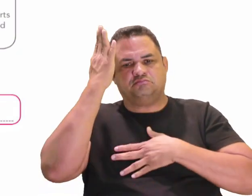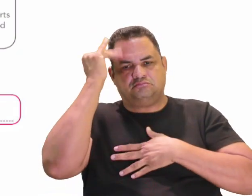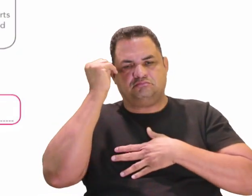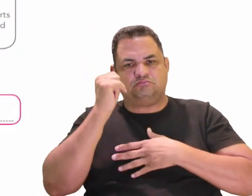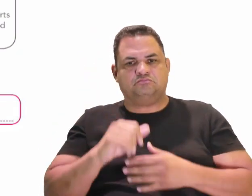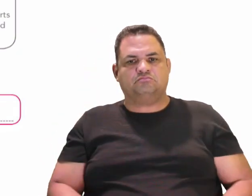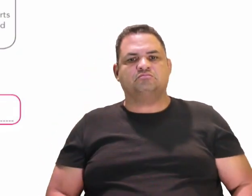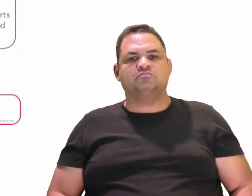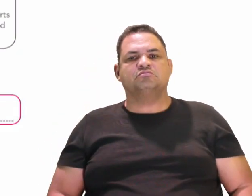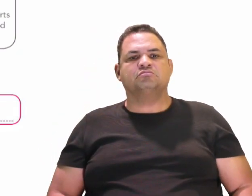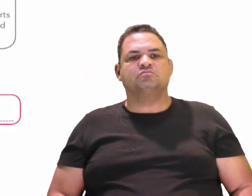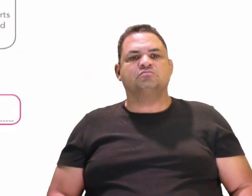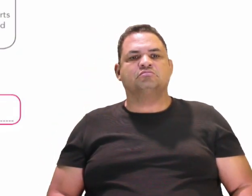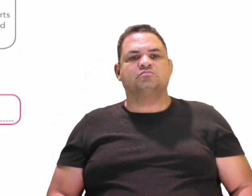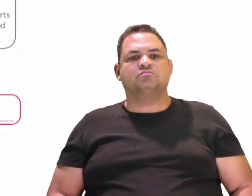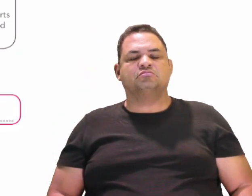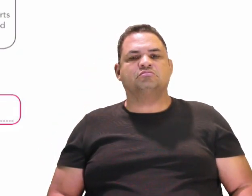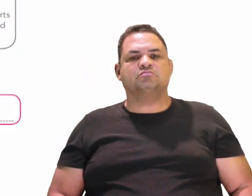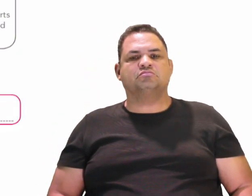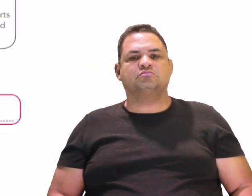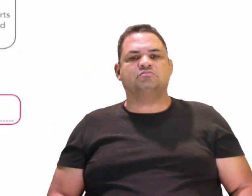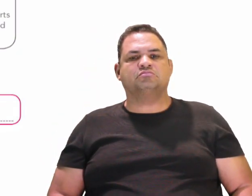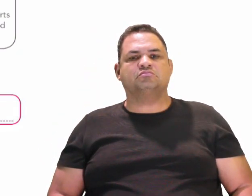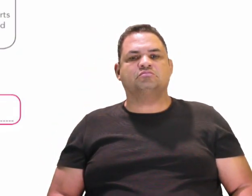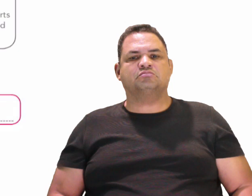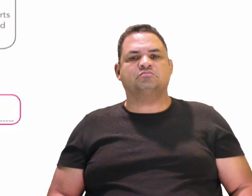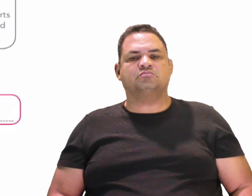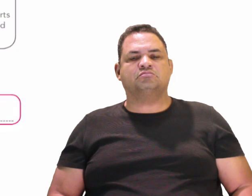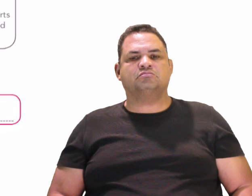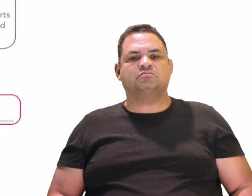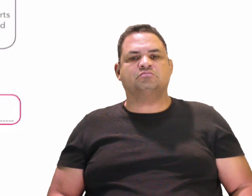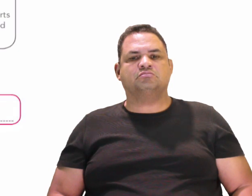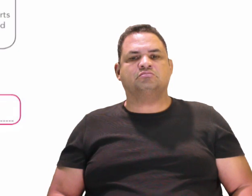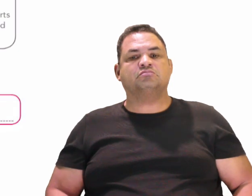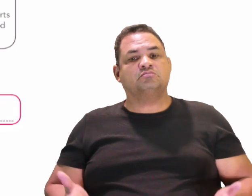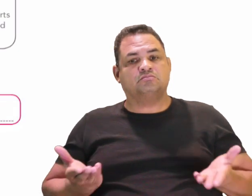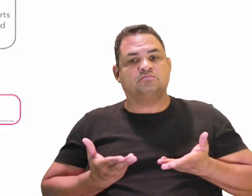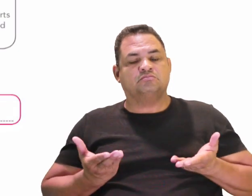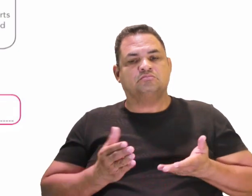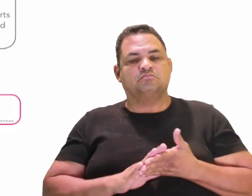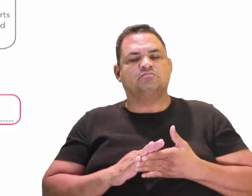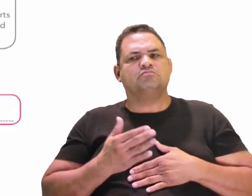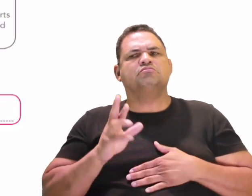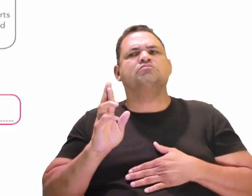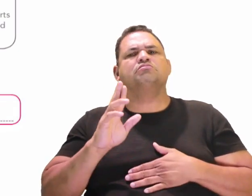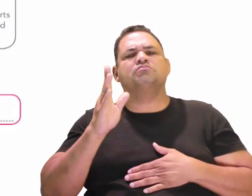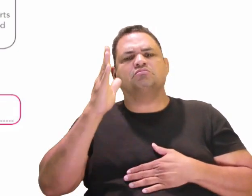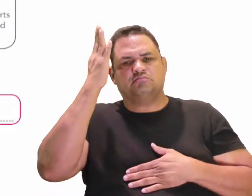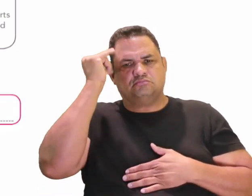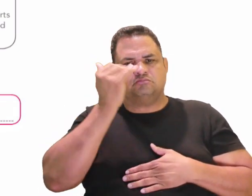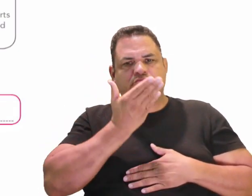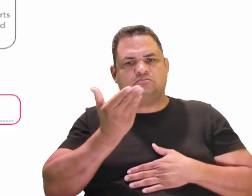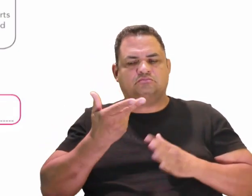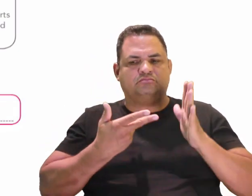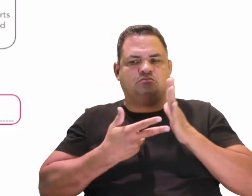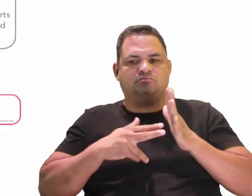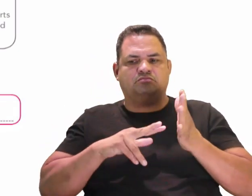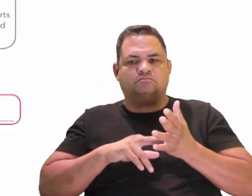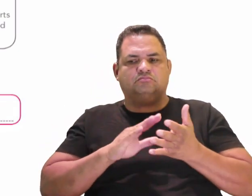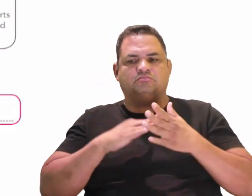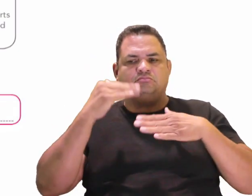basquete. E acabei fazendo mesmo assim, mas tudo bem. Play dodgeball, agora sim, alguém sabe o que significa dodgeball? É aquela